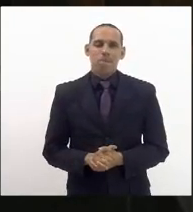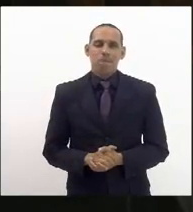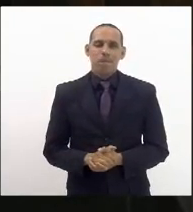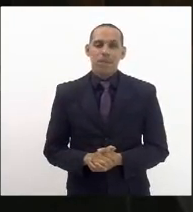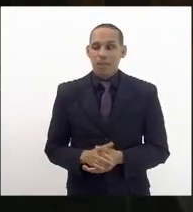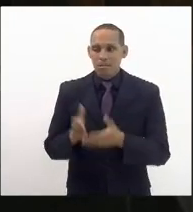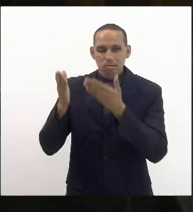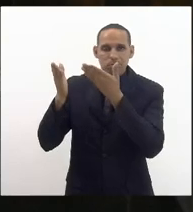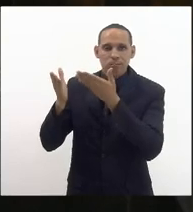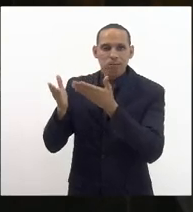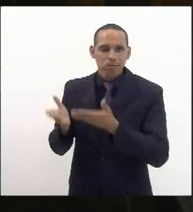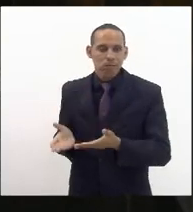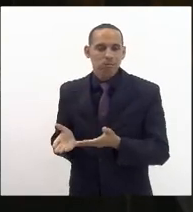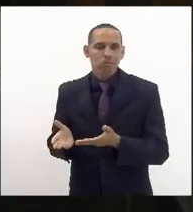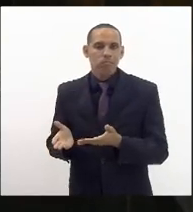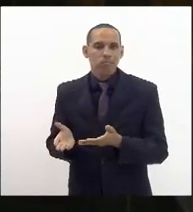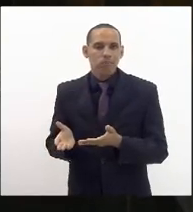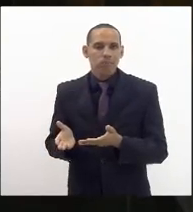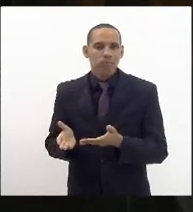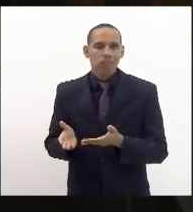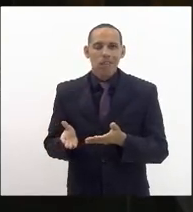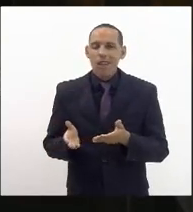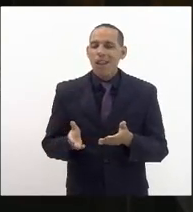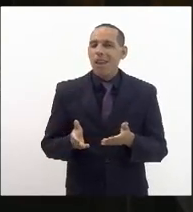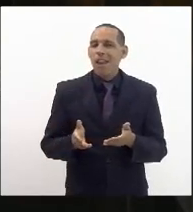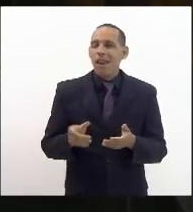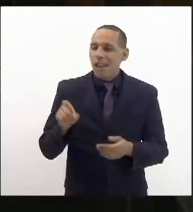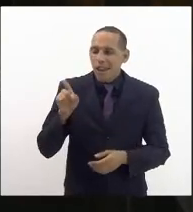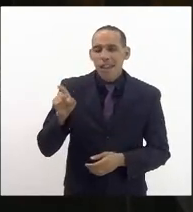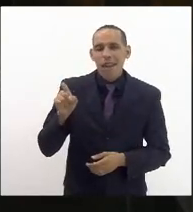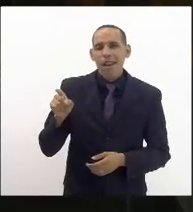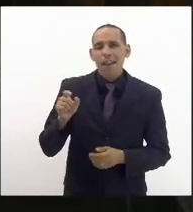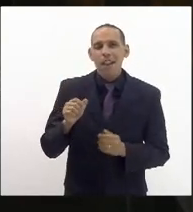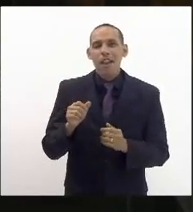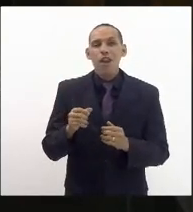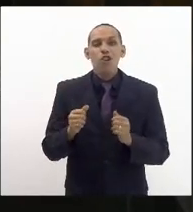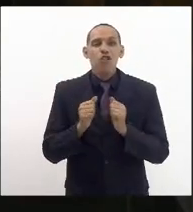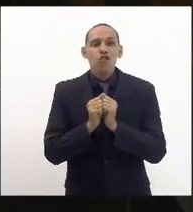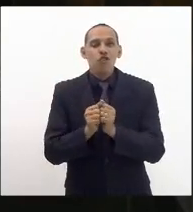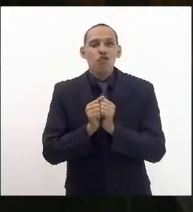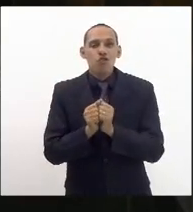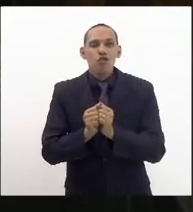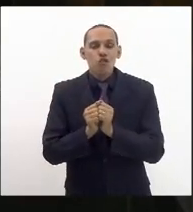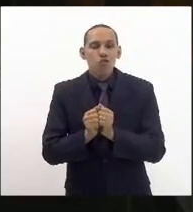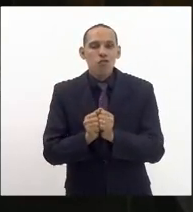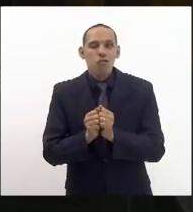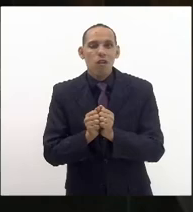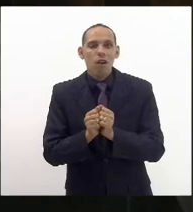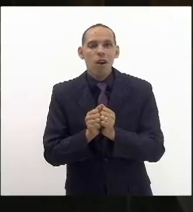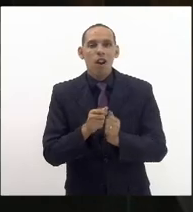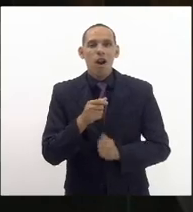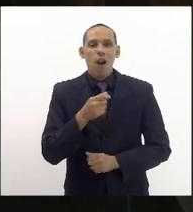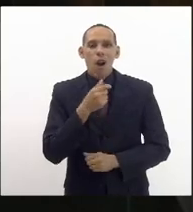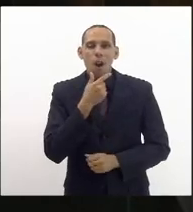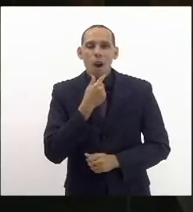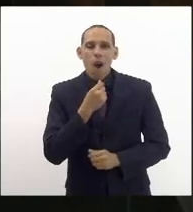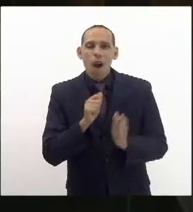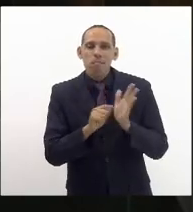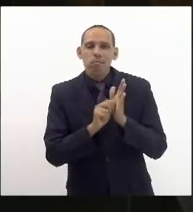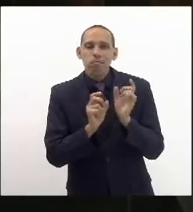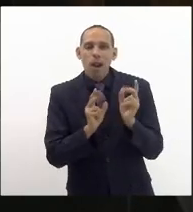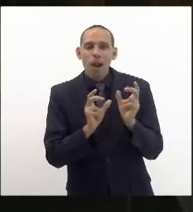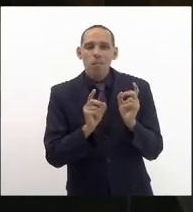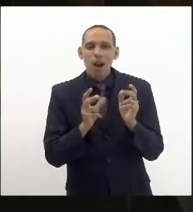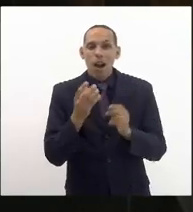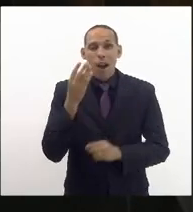ser repugnante é o mesmo que se deixou fotografar com os piores traficantes de drogas do estado do